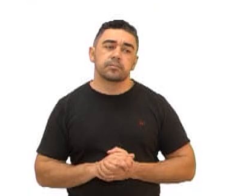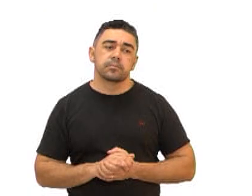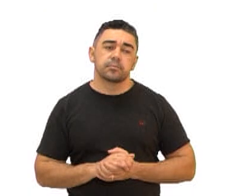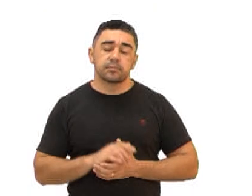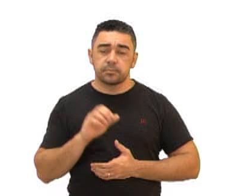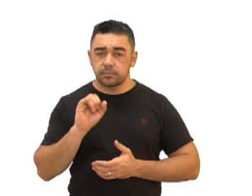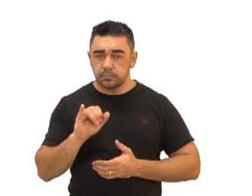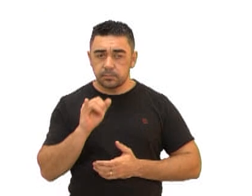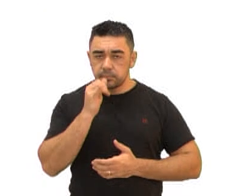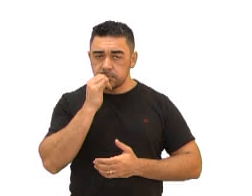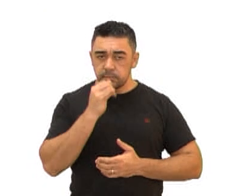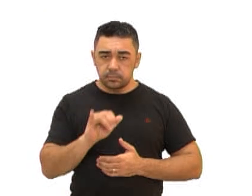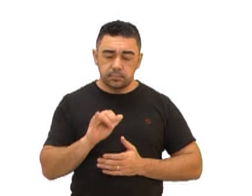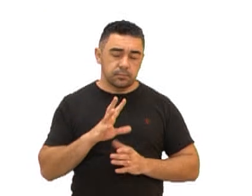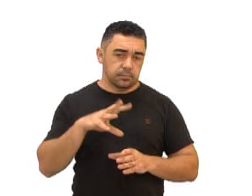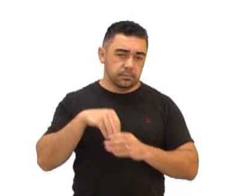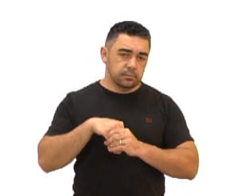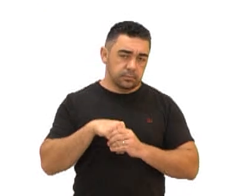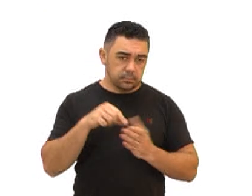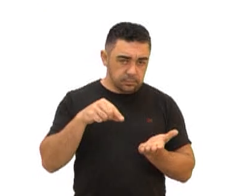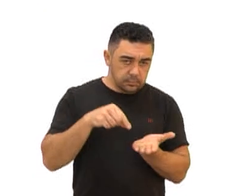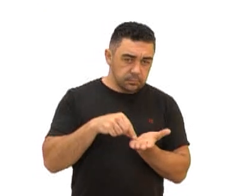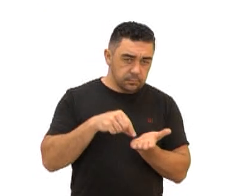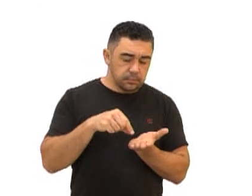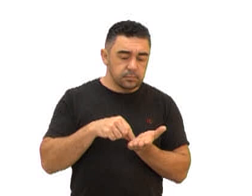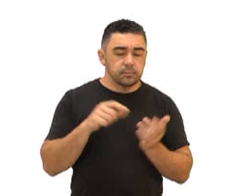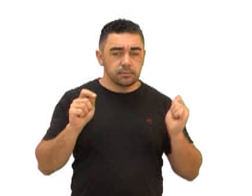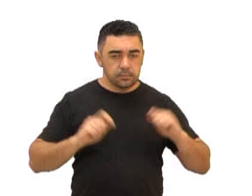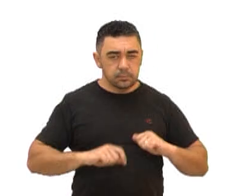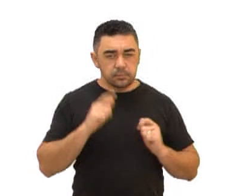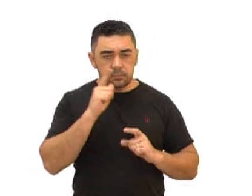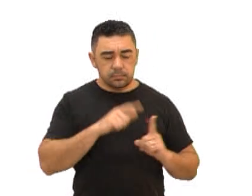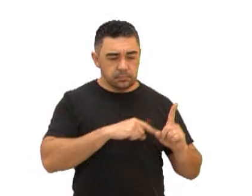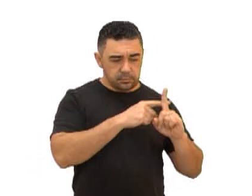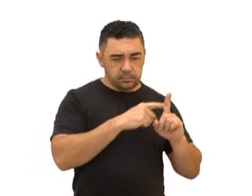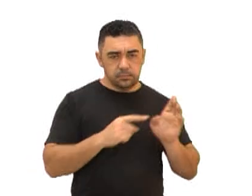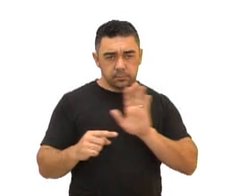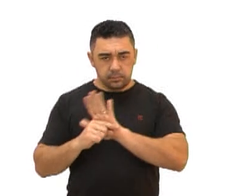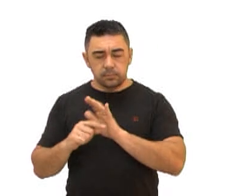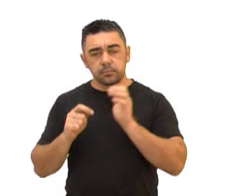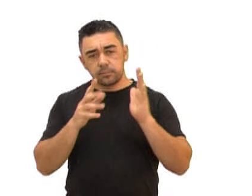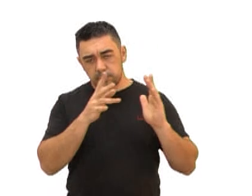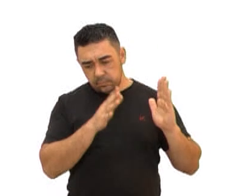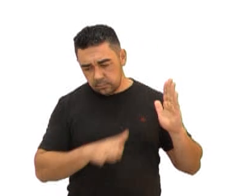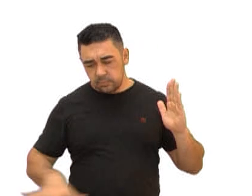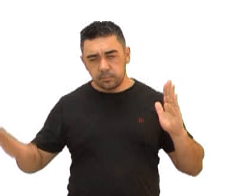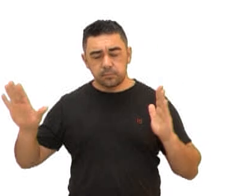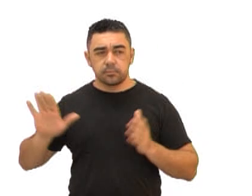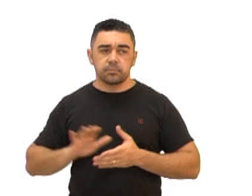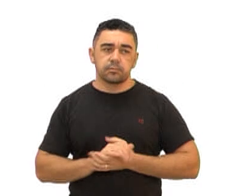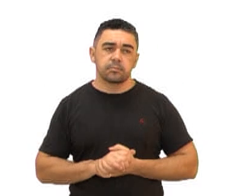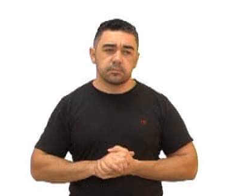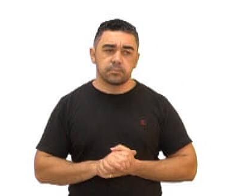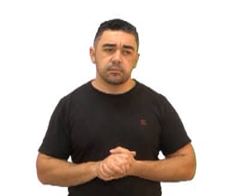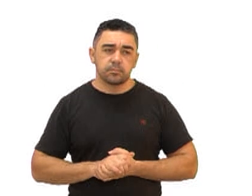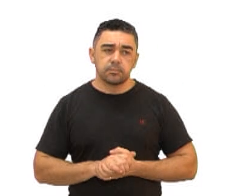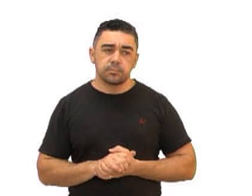Se a energia acumulada, né, for suficiente para polarização, vai se descarregar, como eu acabei de falar.